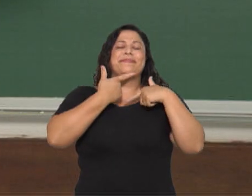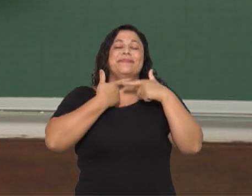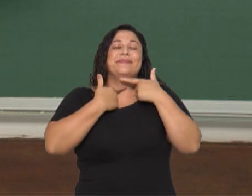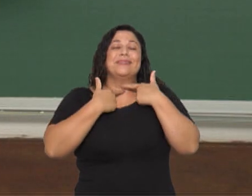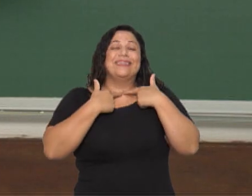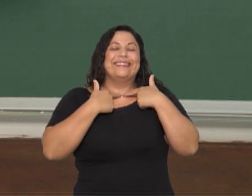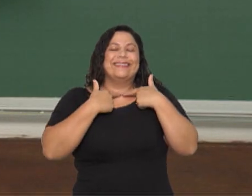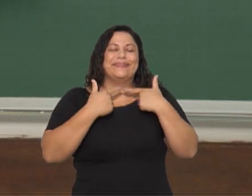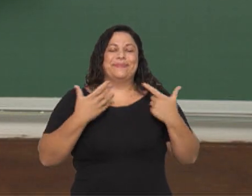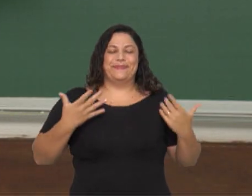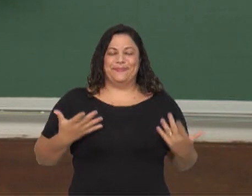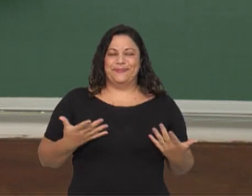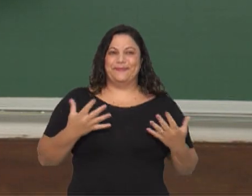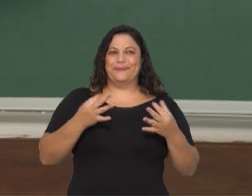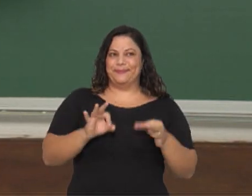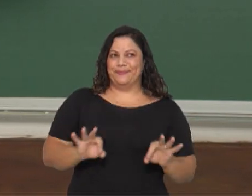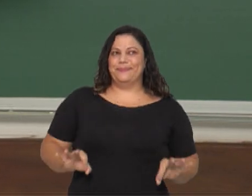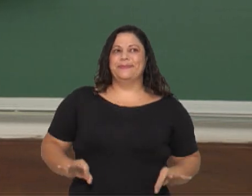desejos, certo?